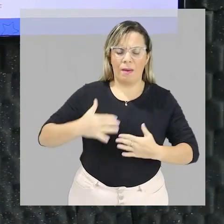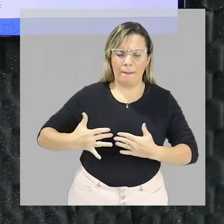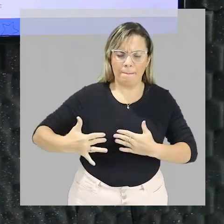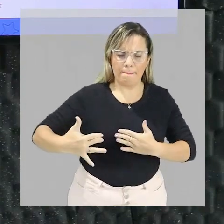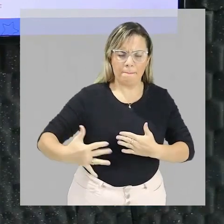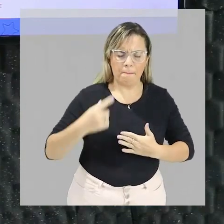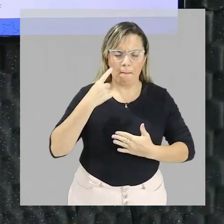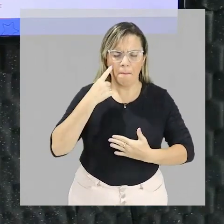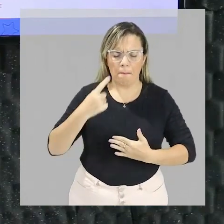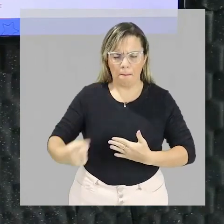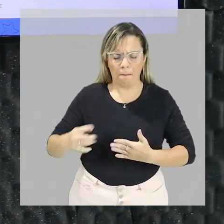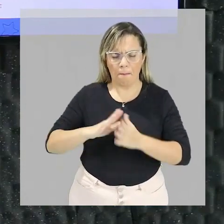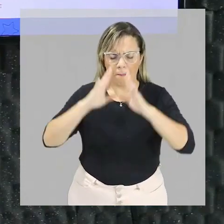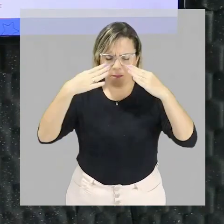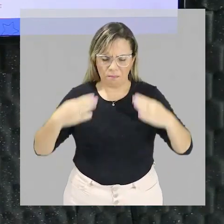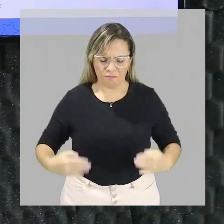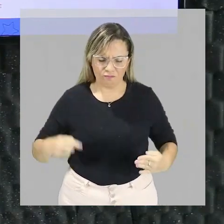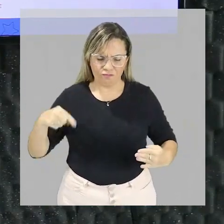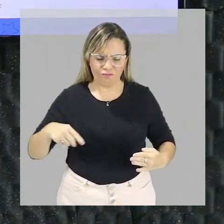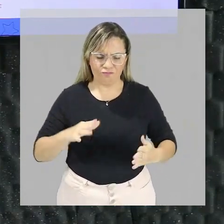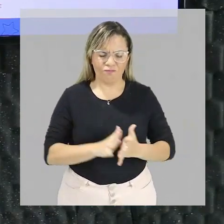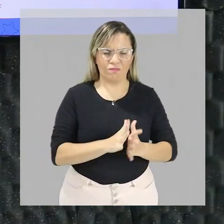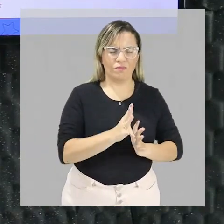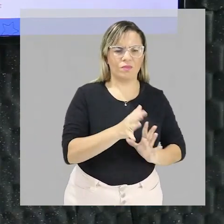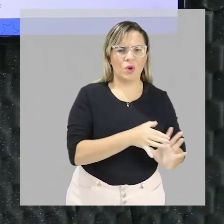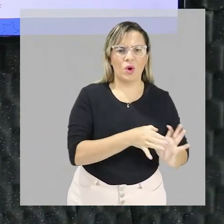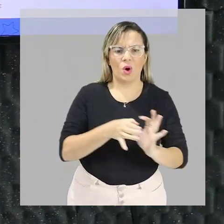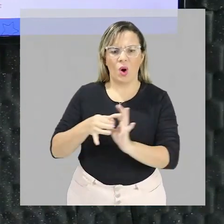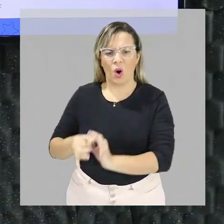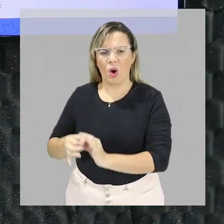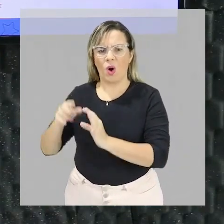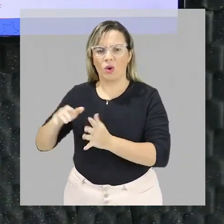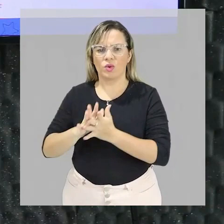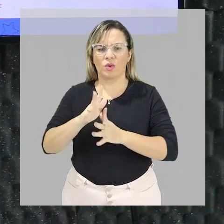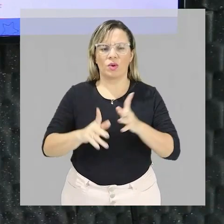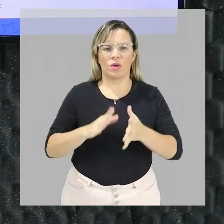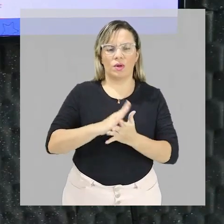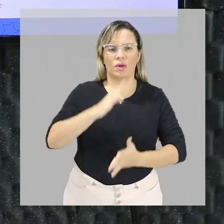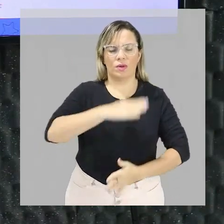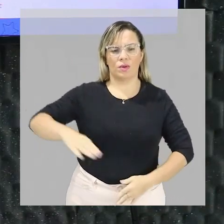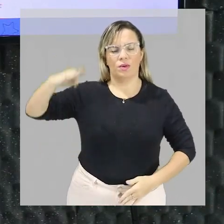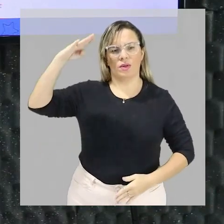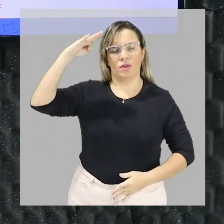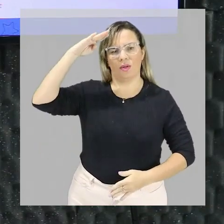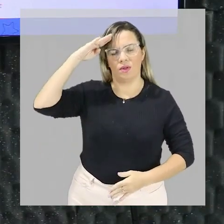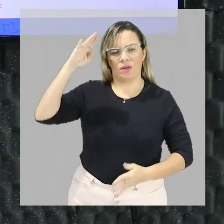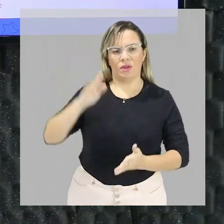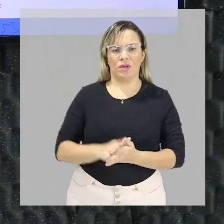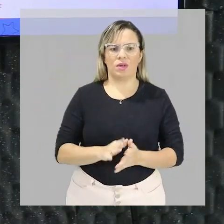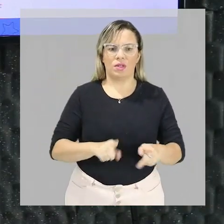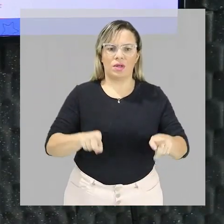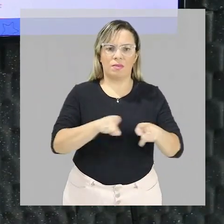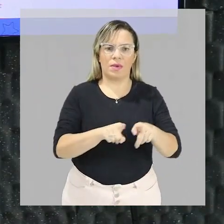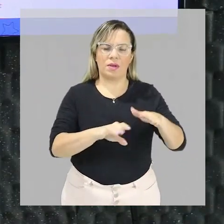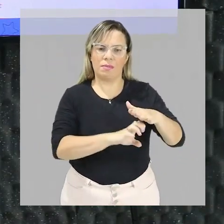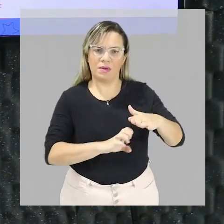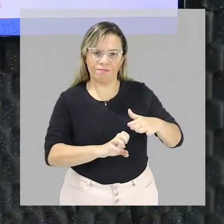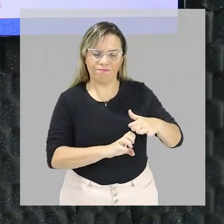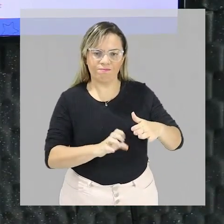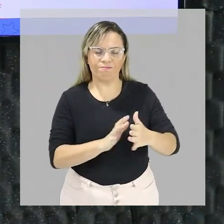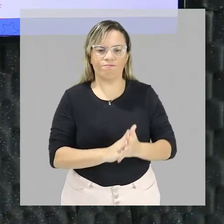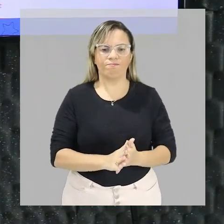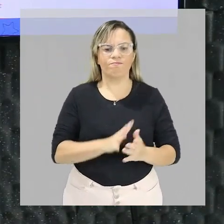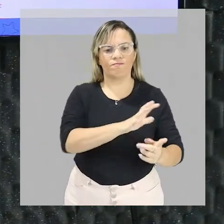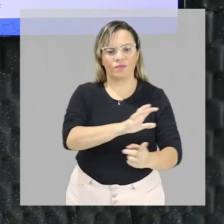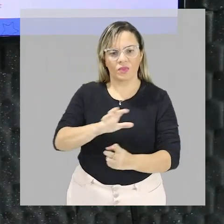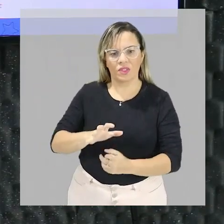uma conjuntura de uma república civil-militar, e eu diria até mesmo empresarial, porque